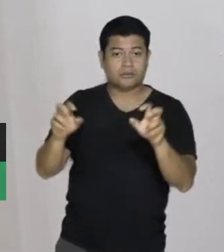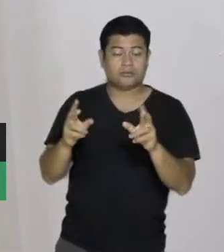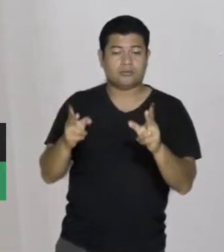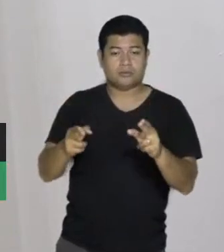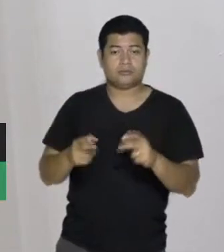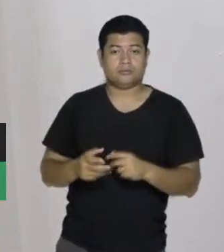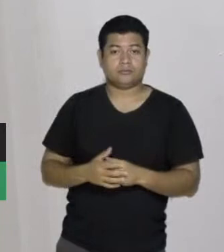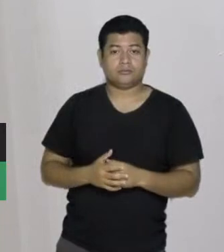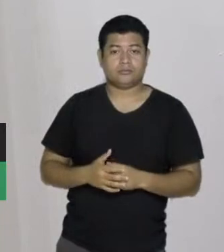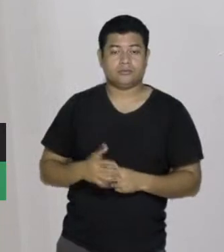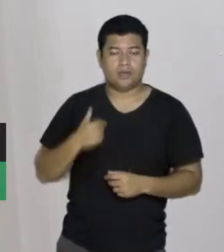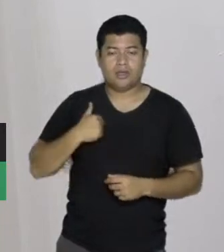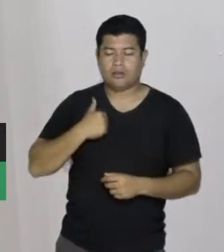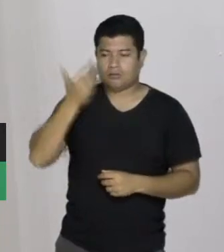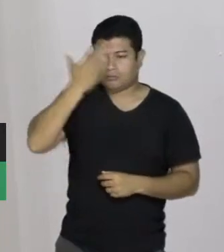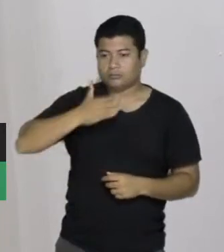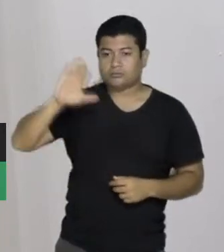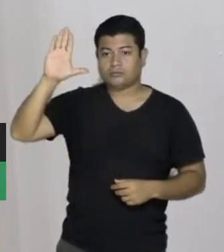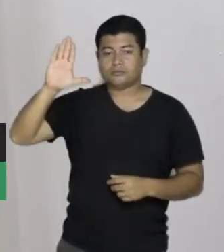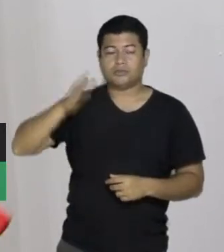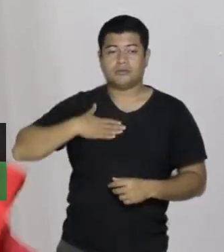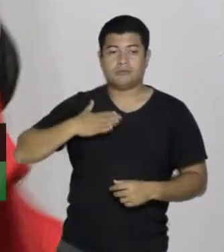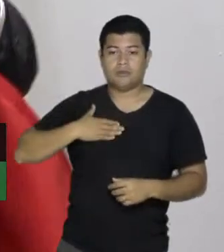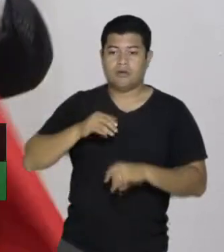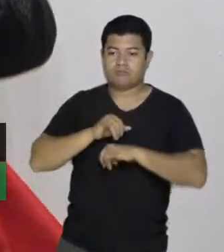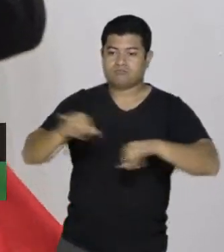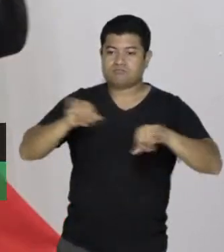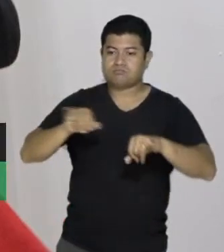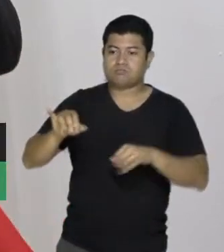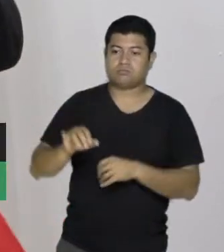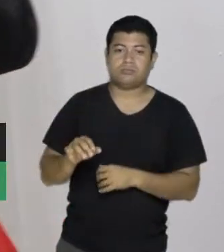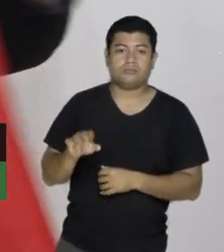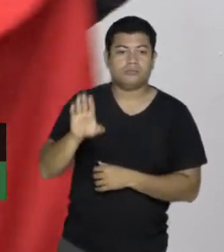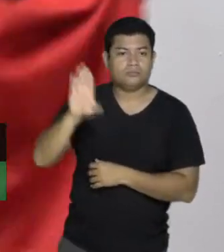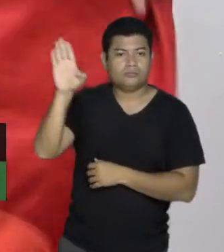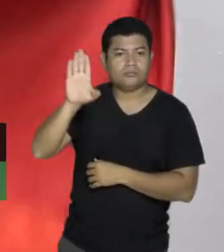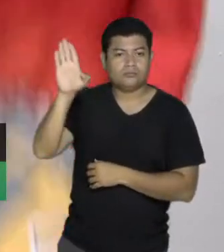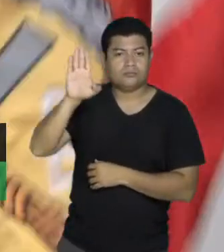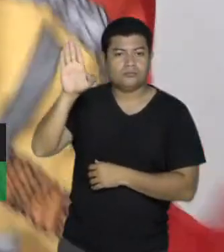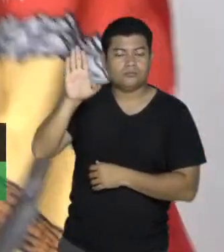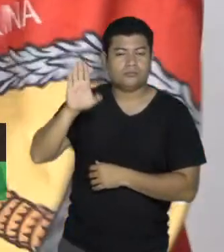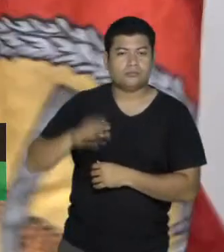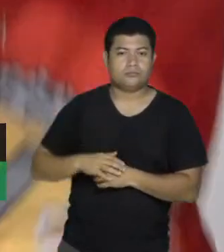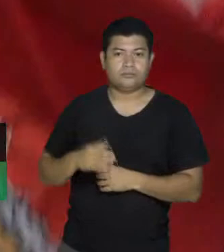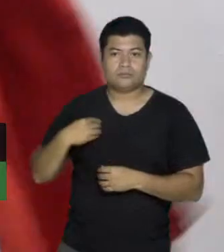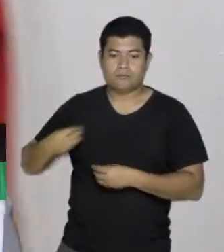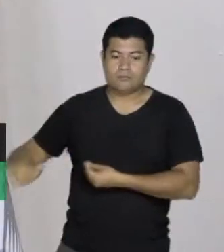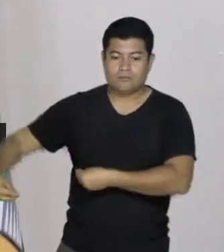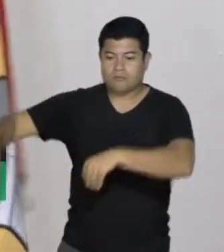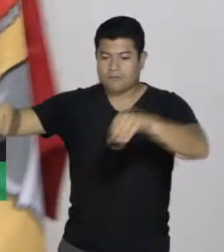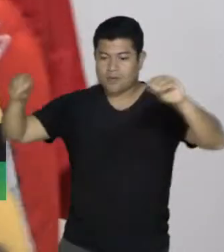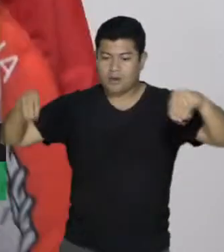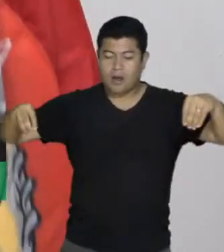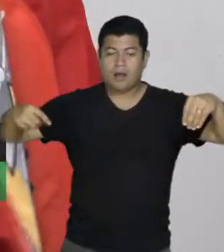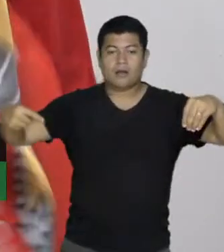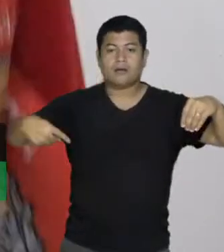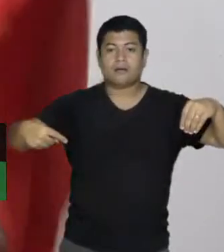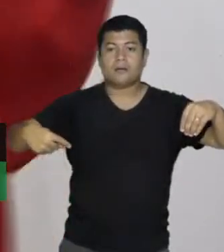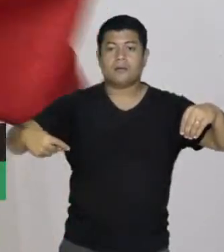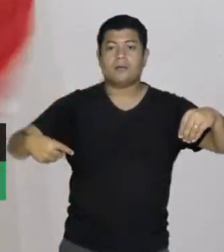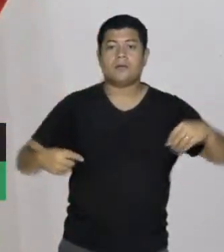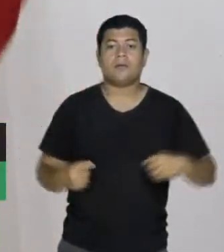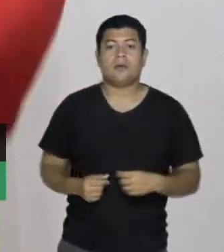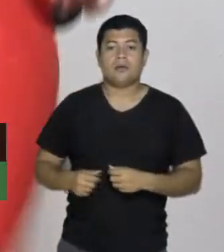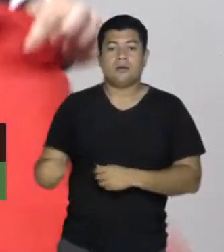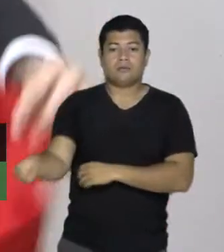campanha aos bombeiros voluntários eu trago aqui então de uma vez oficial a bandeira